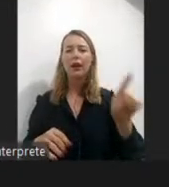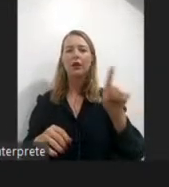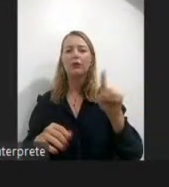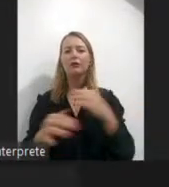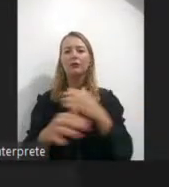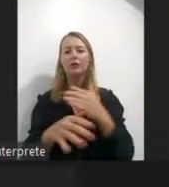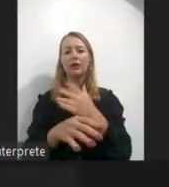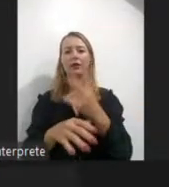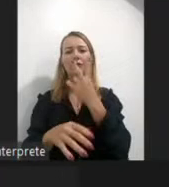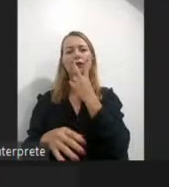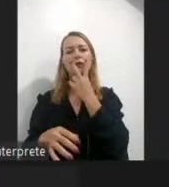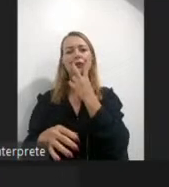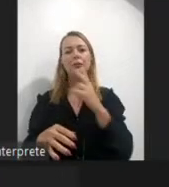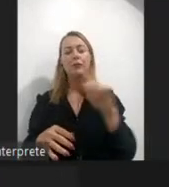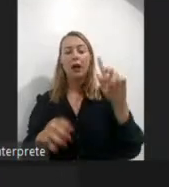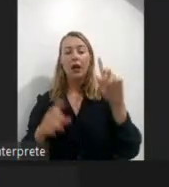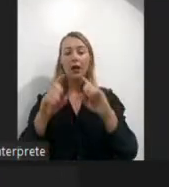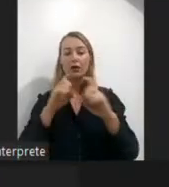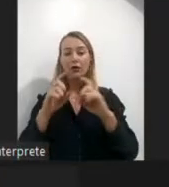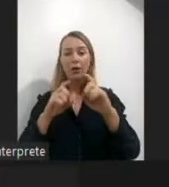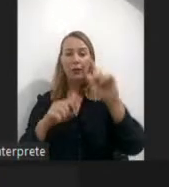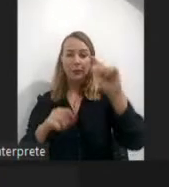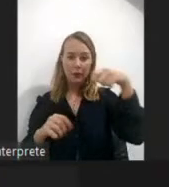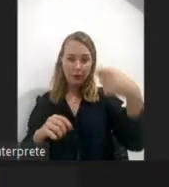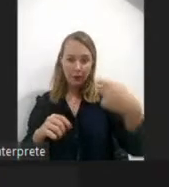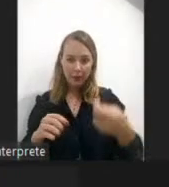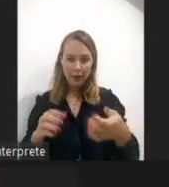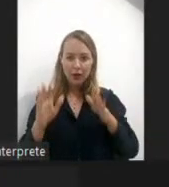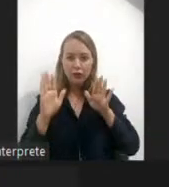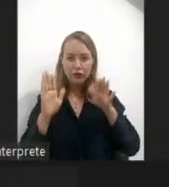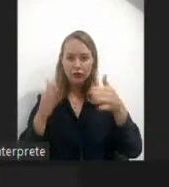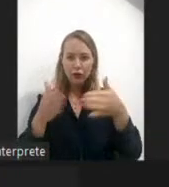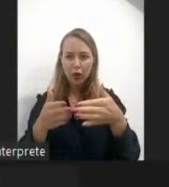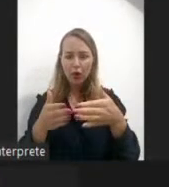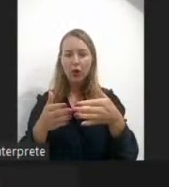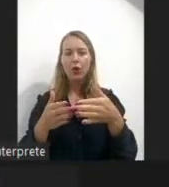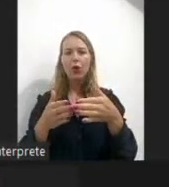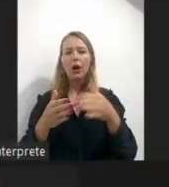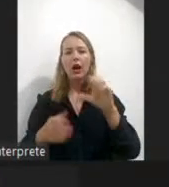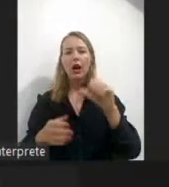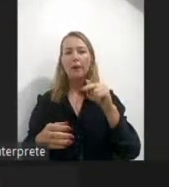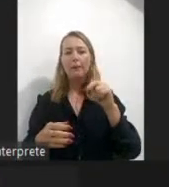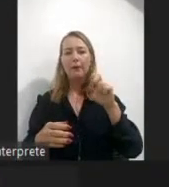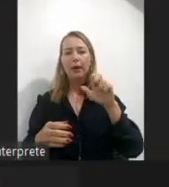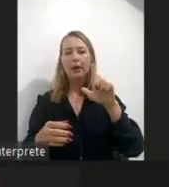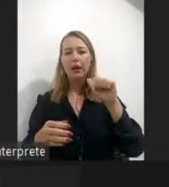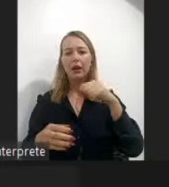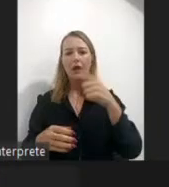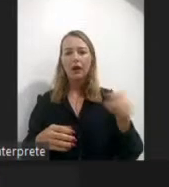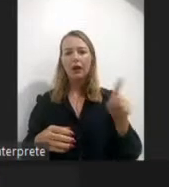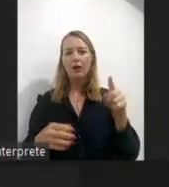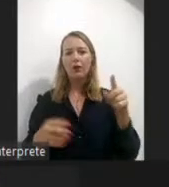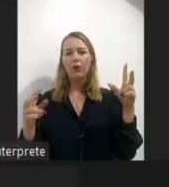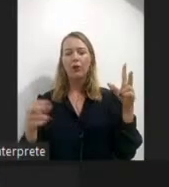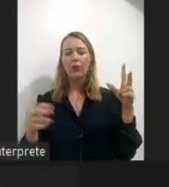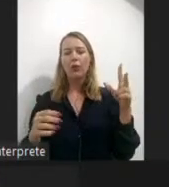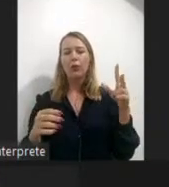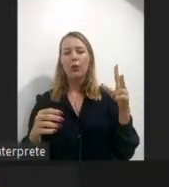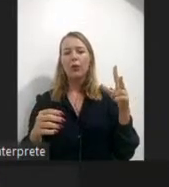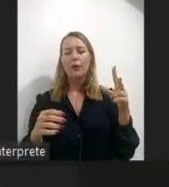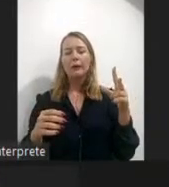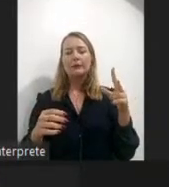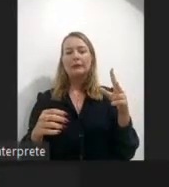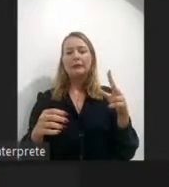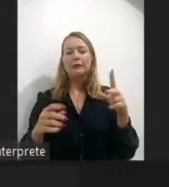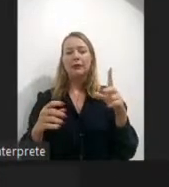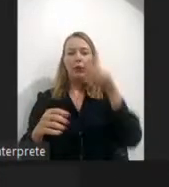essa sessão ela é destinada a homenagear aos capelães militares, capelão hospitalar, capelão